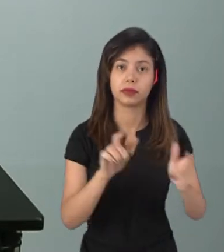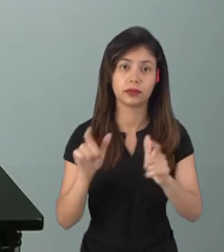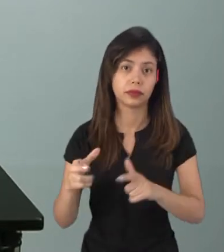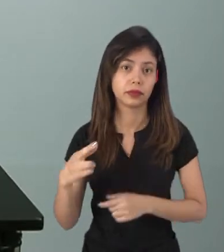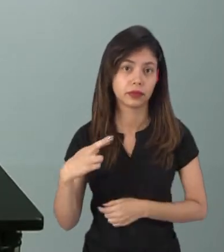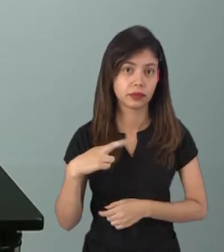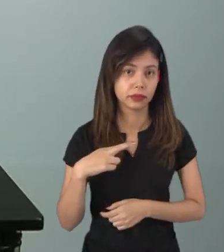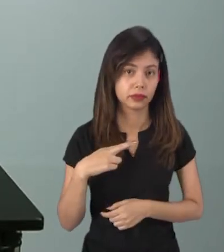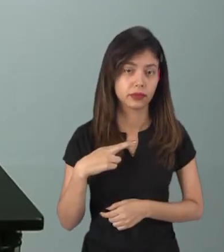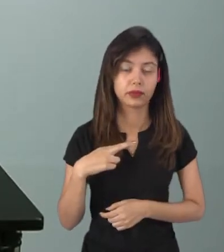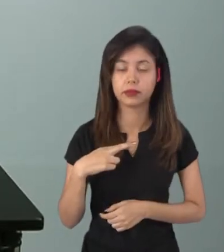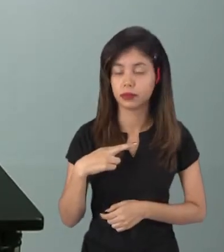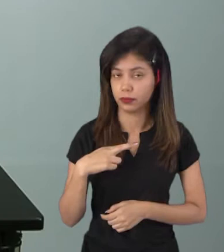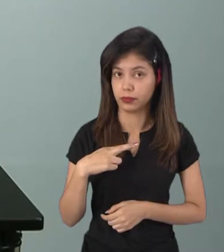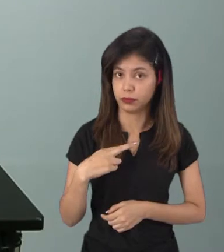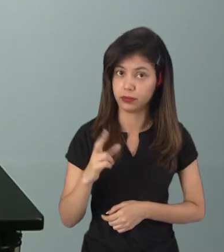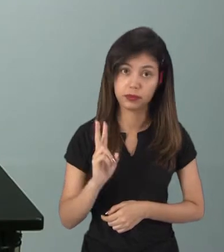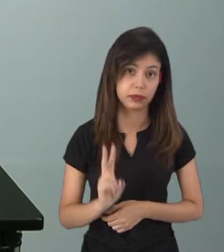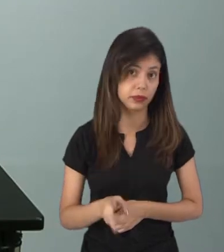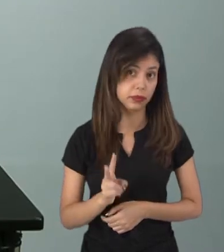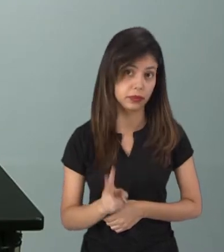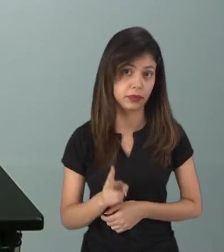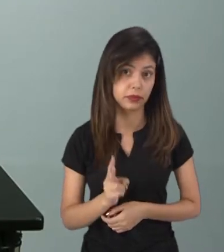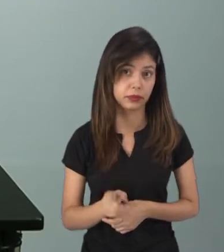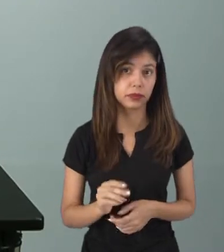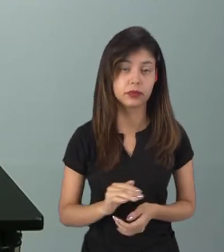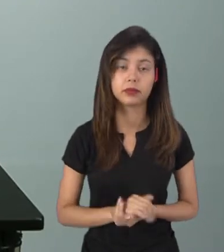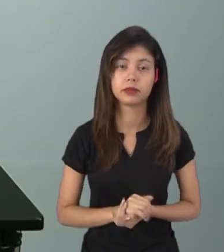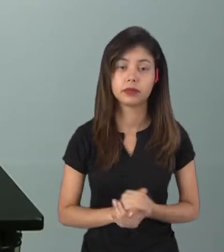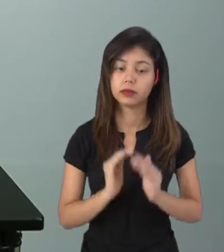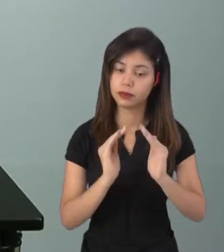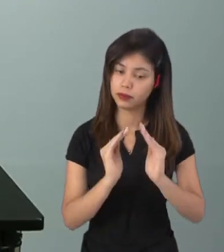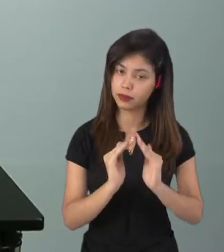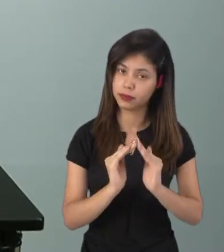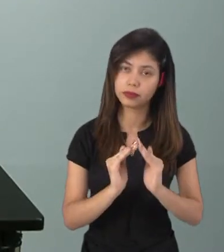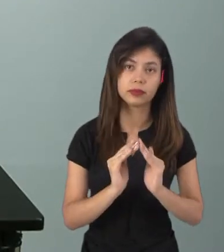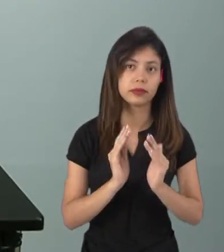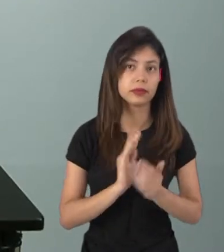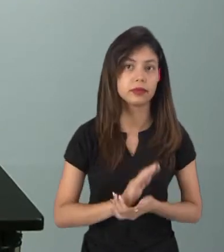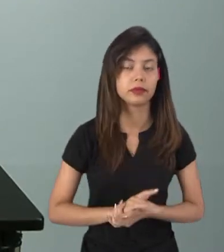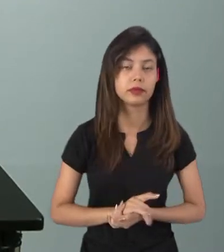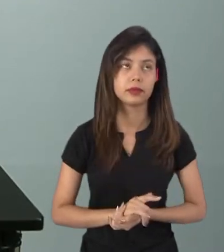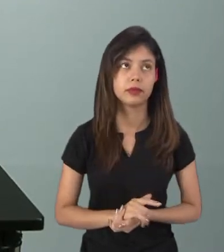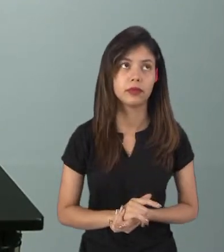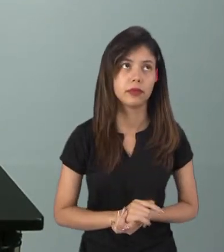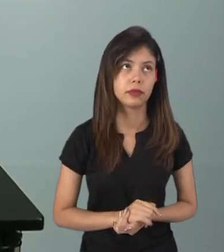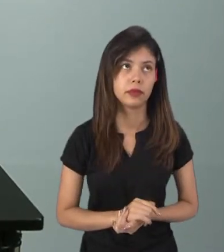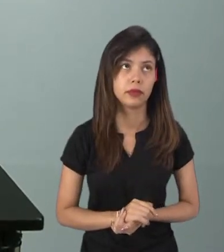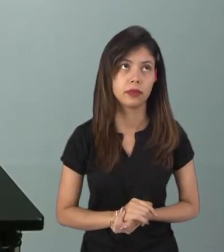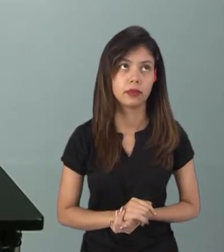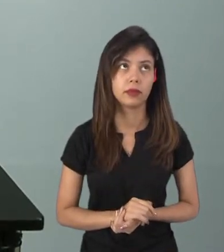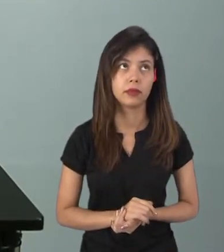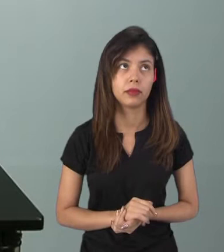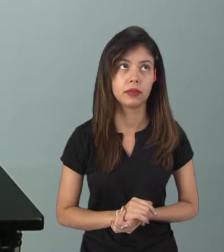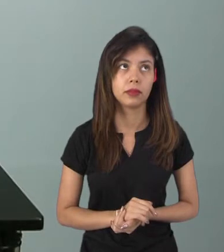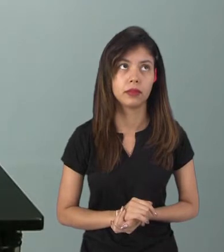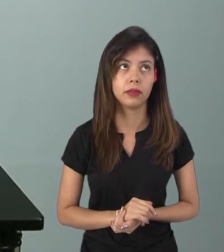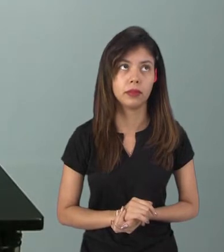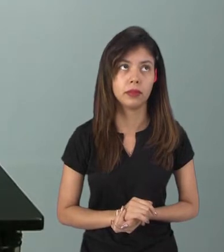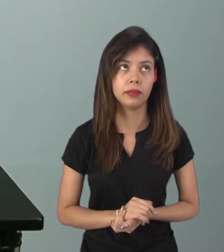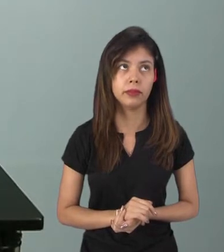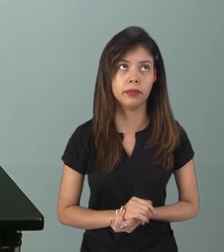Espaço privado, que é o mesmo que doméstico, certo? Vou colocar aqui. E